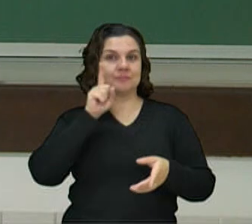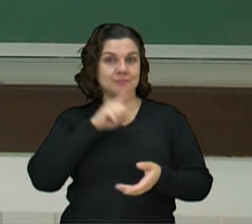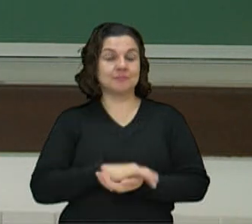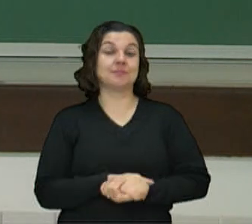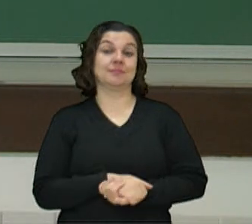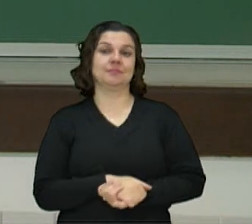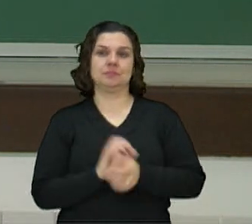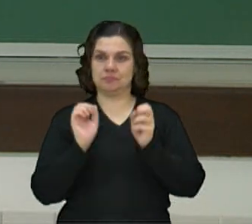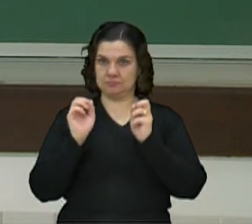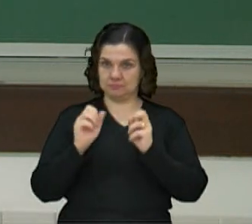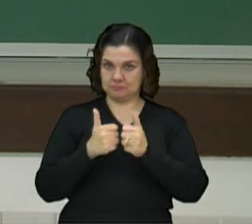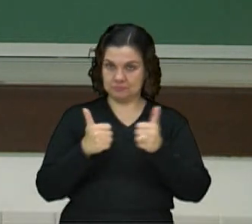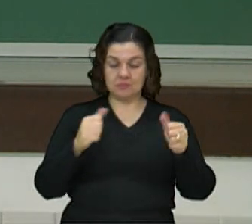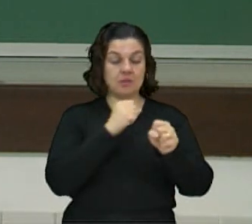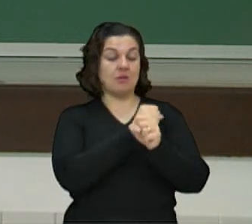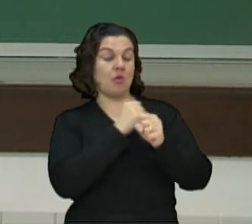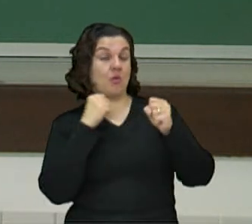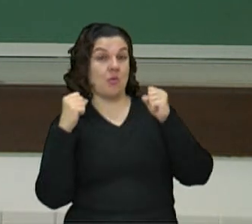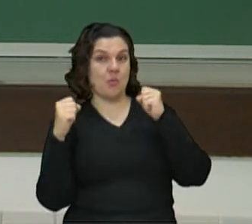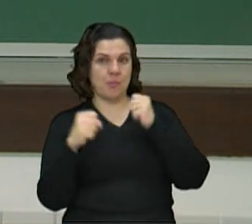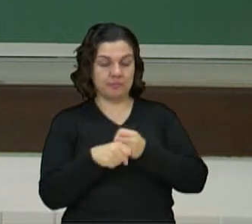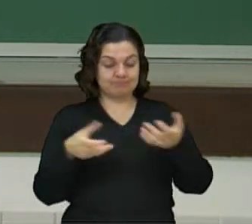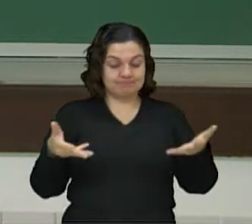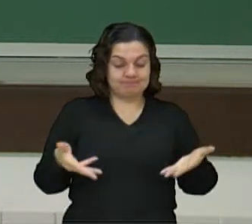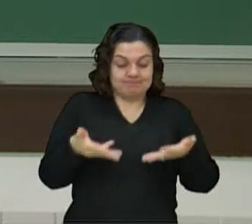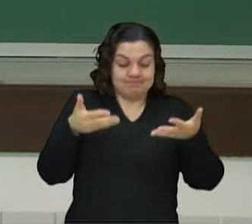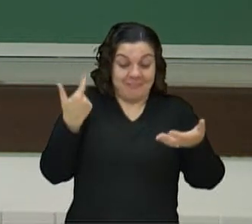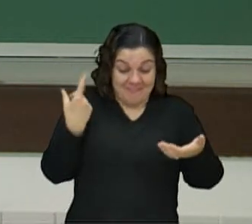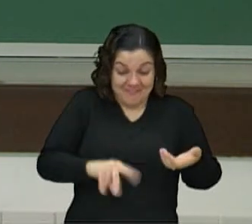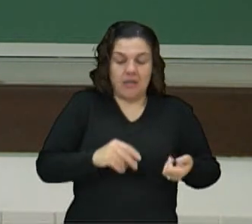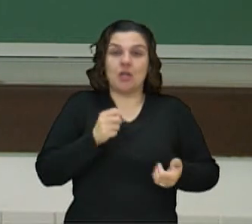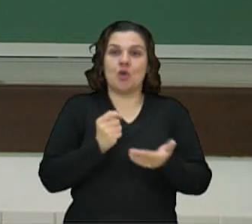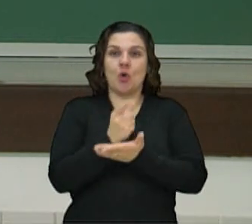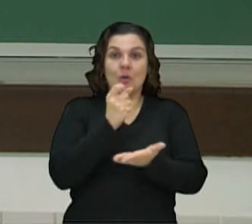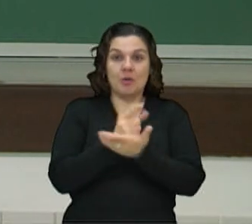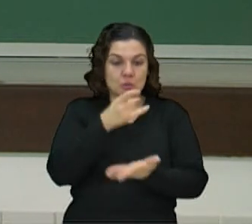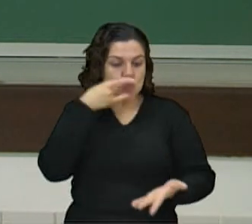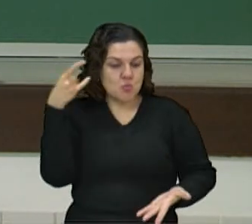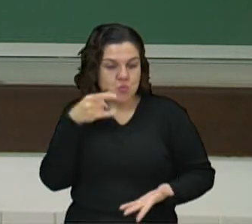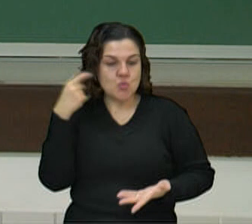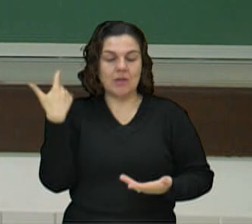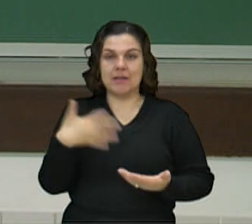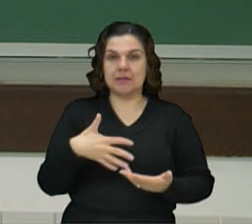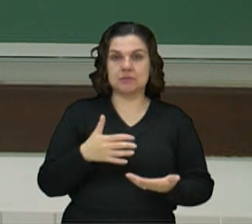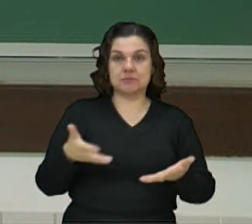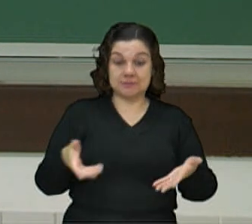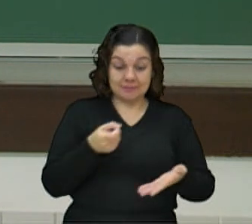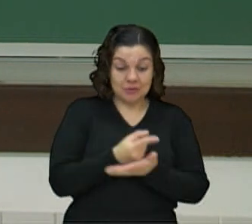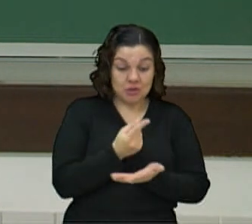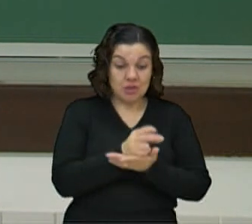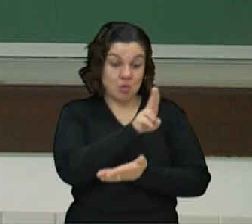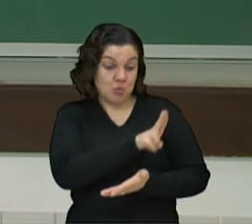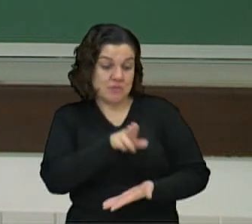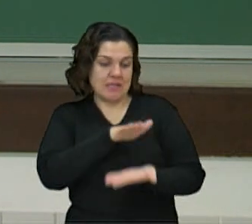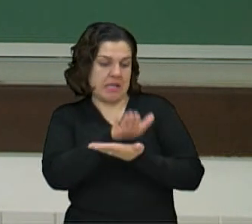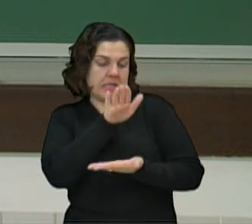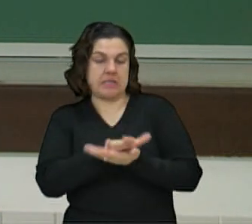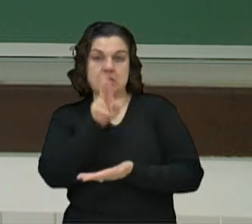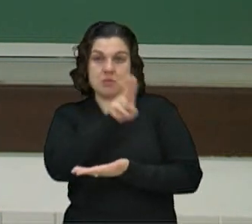nos Estados Unidos. Uma sociedade de incentivo ao consumo, de incentivo a esse